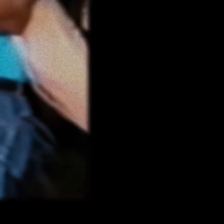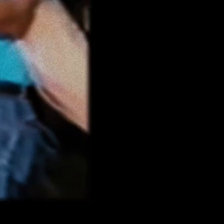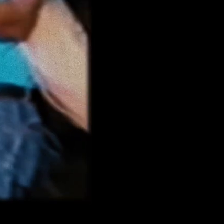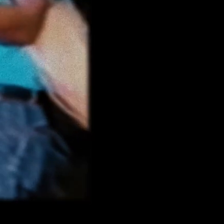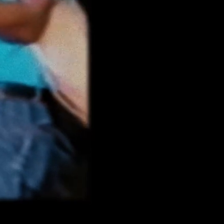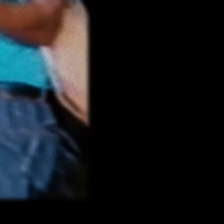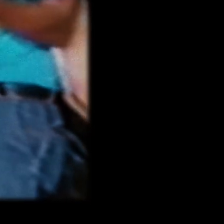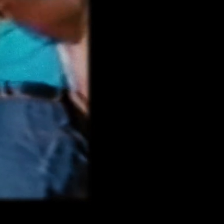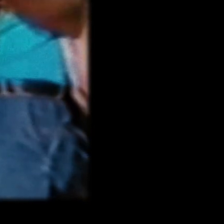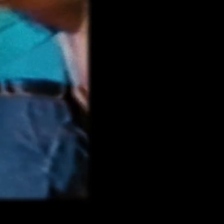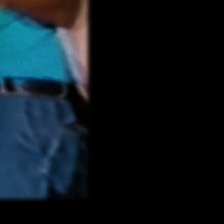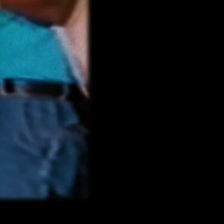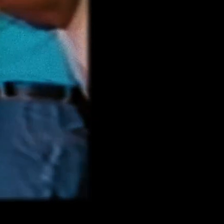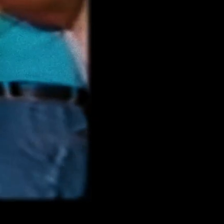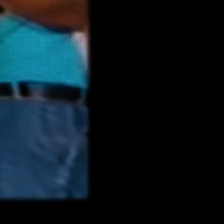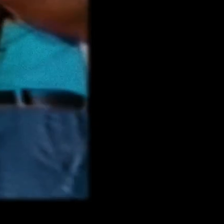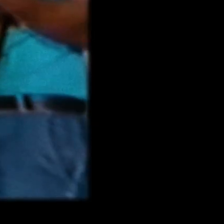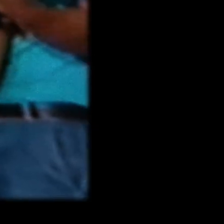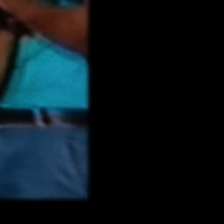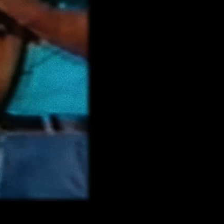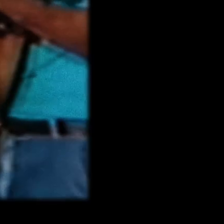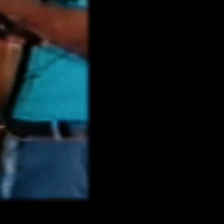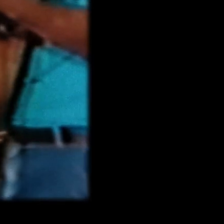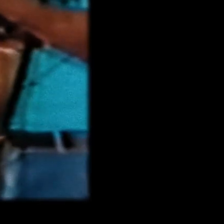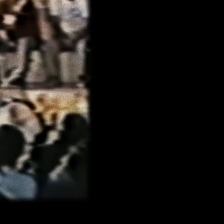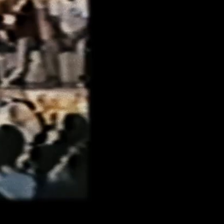Um grupo canta e toca instrumentos.